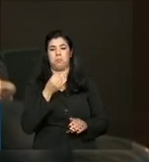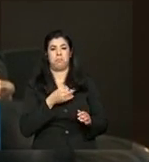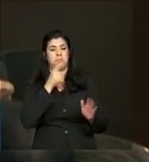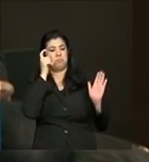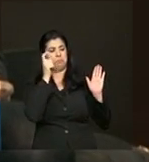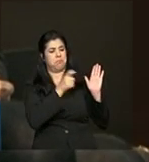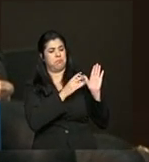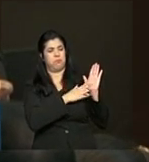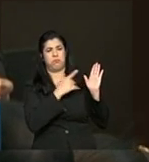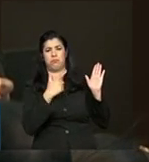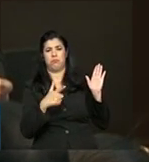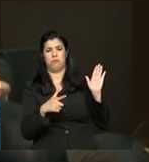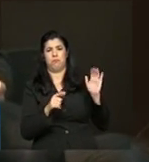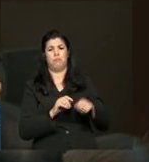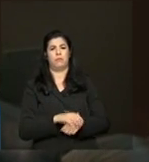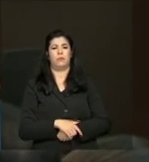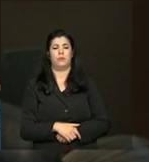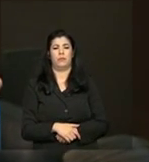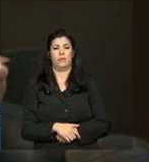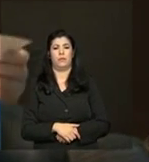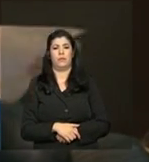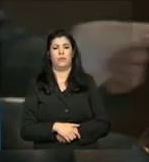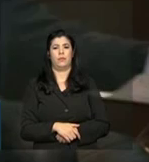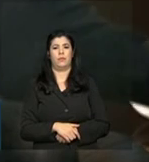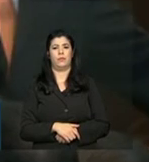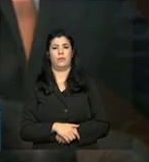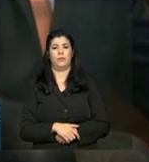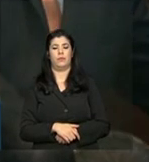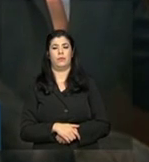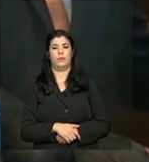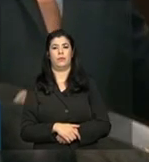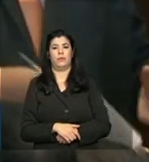em apresentar a proposta financeira para o referido lote.